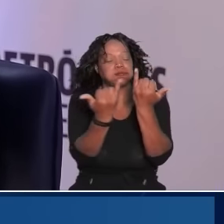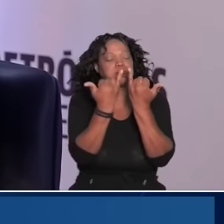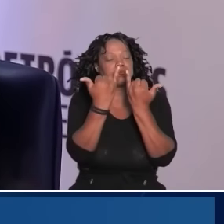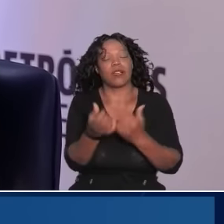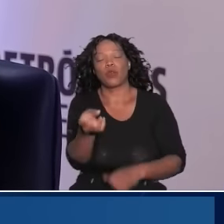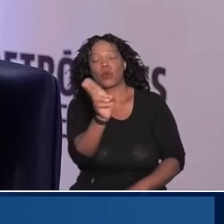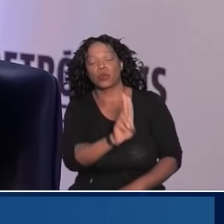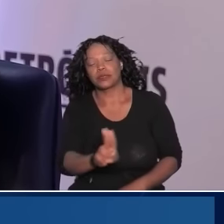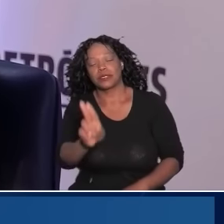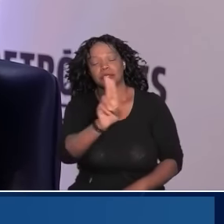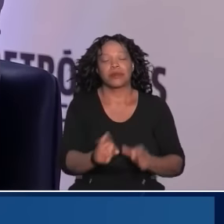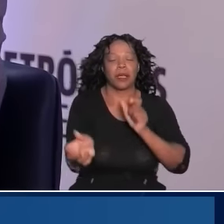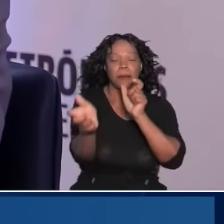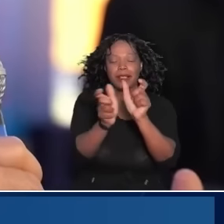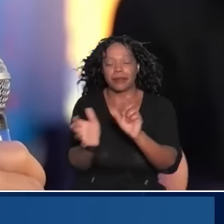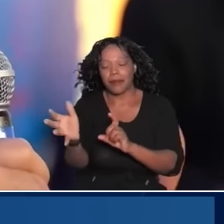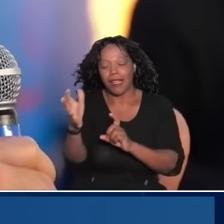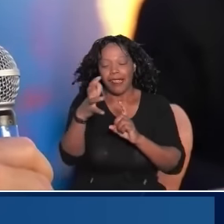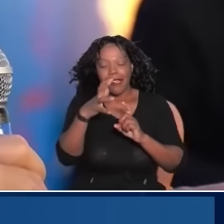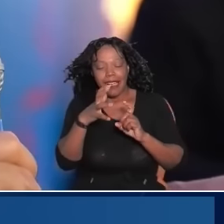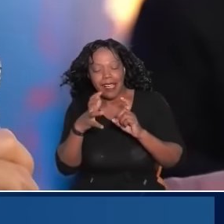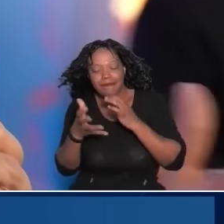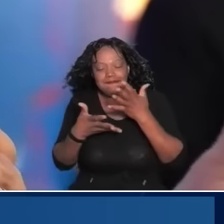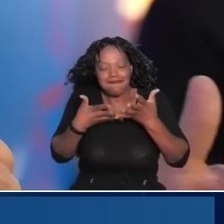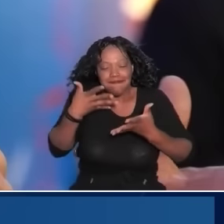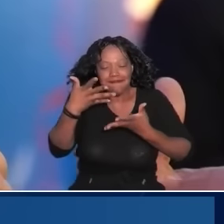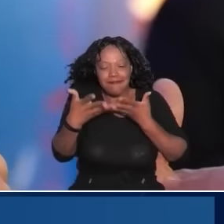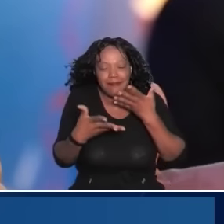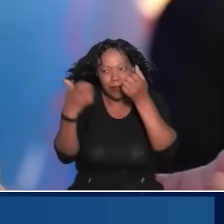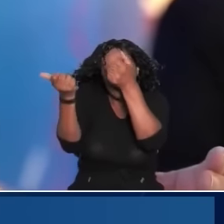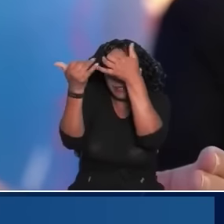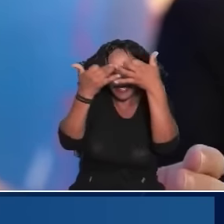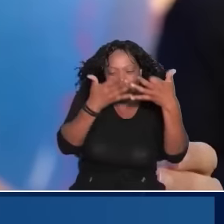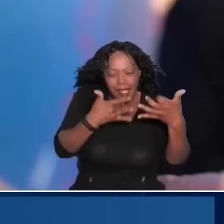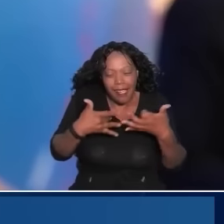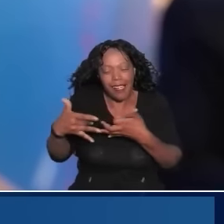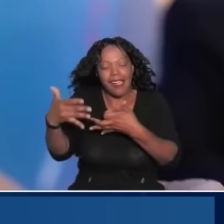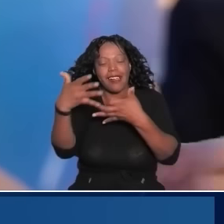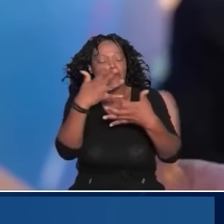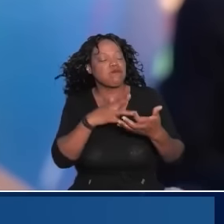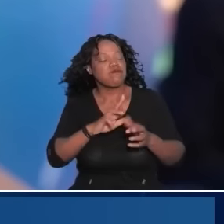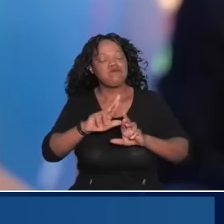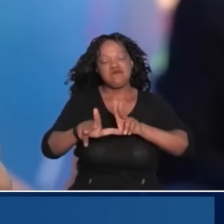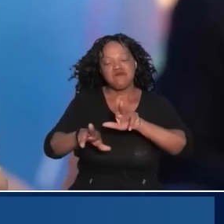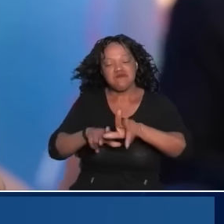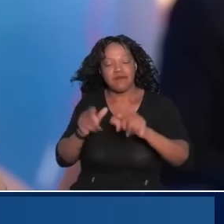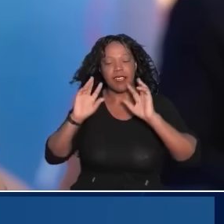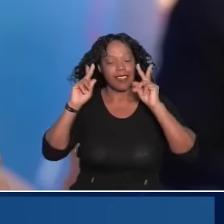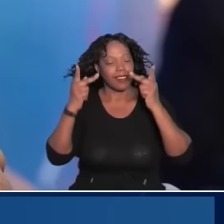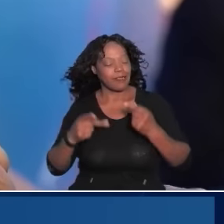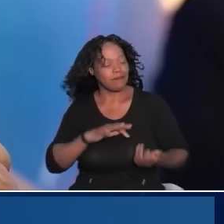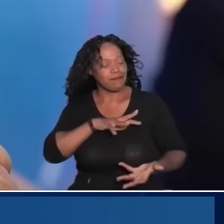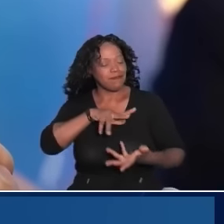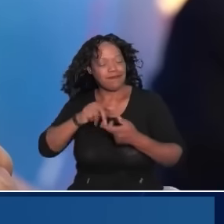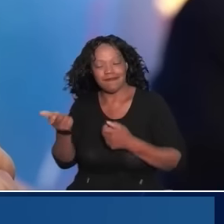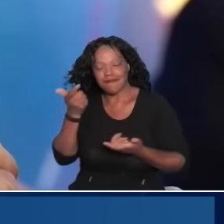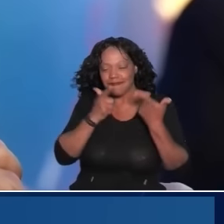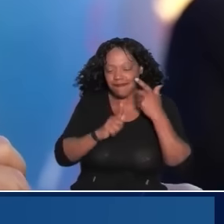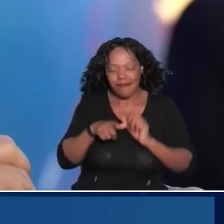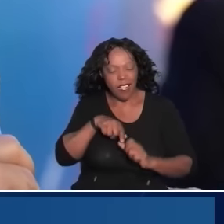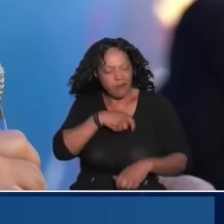suas regulações. O projeto anterior, que foi para a gaveta aqui no Brasil, não era perfeito, mas ele avançava nessas questões que eu